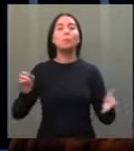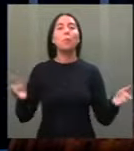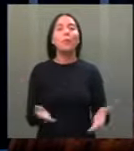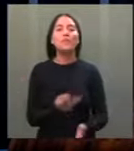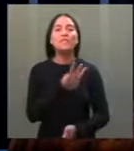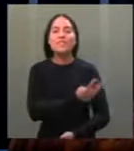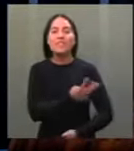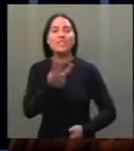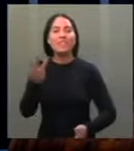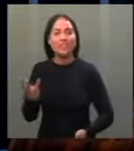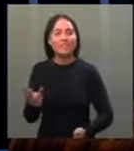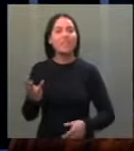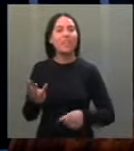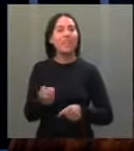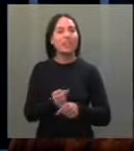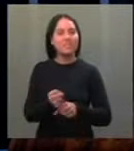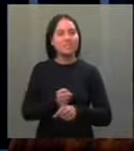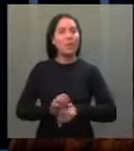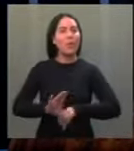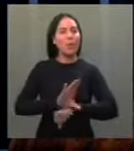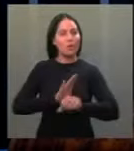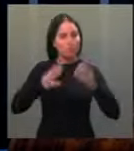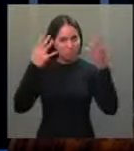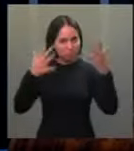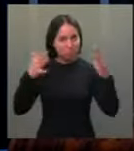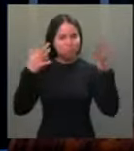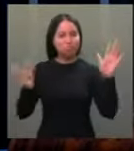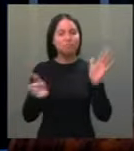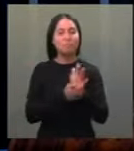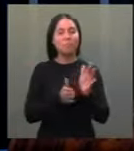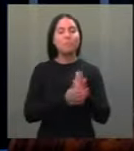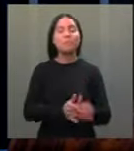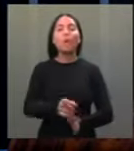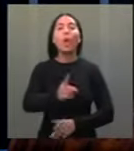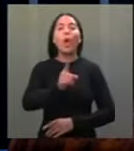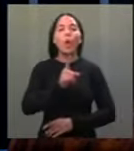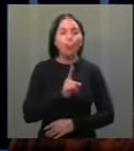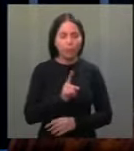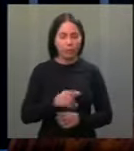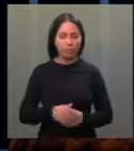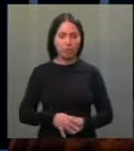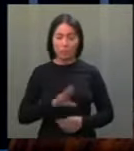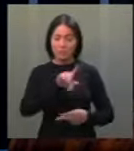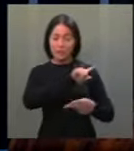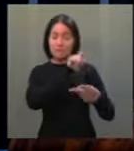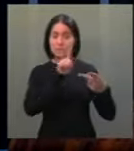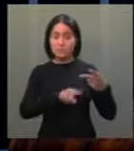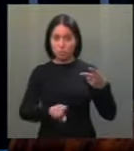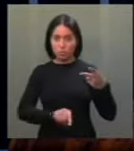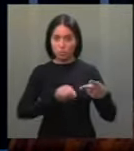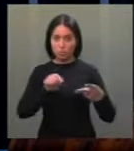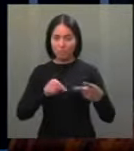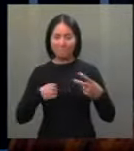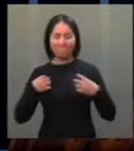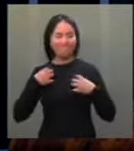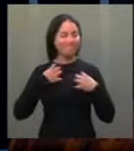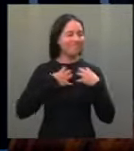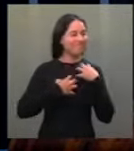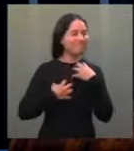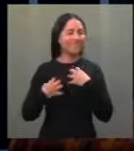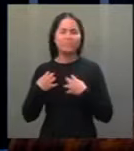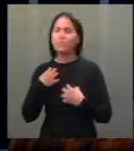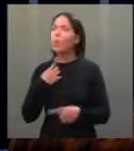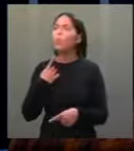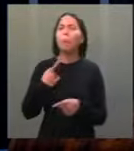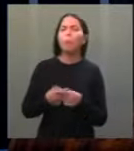33 anos. O segundo sentimento é de apreensão, pois, tendo a convicção de que a reforma